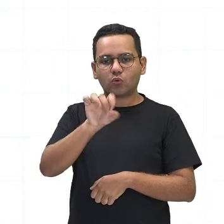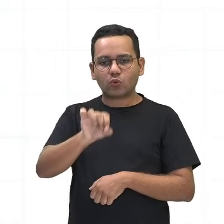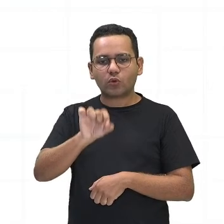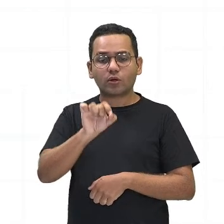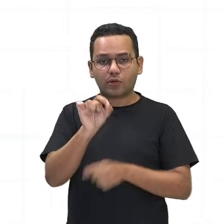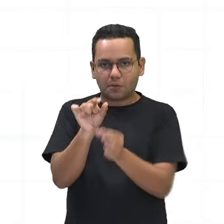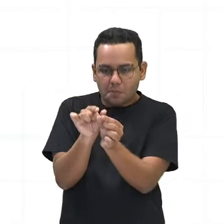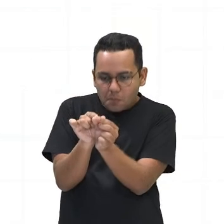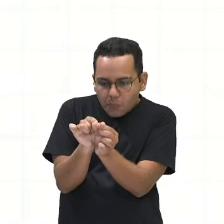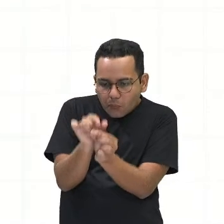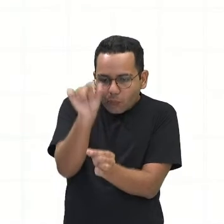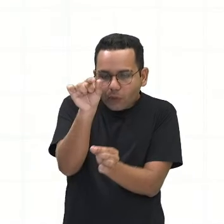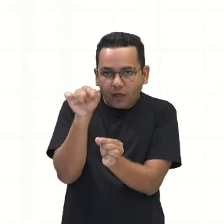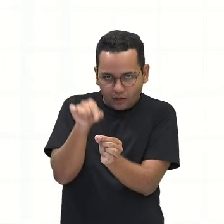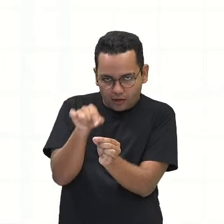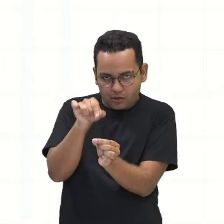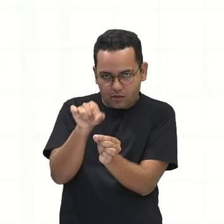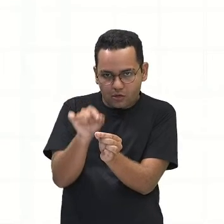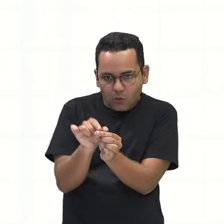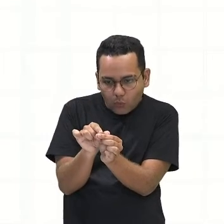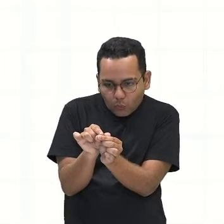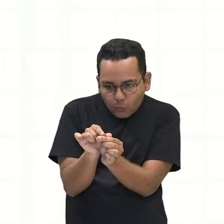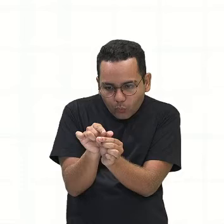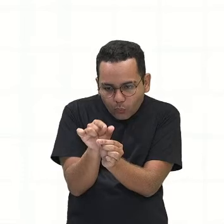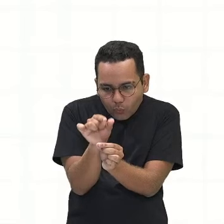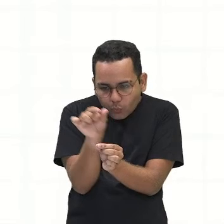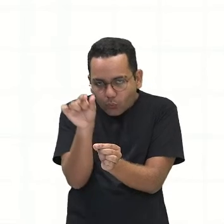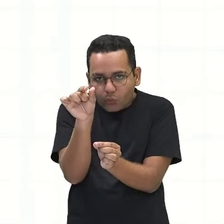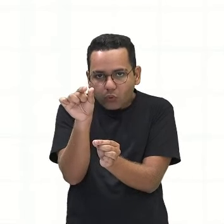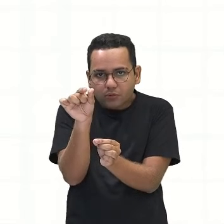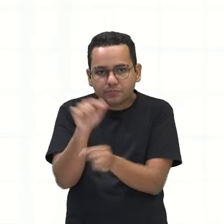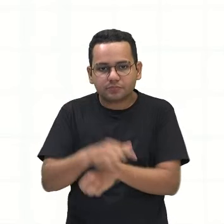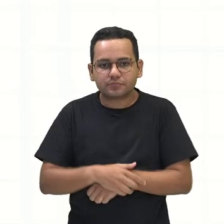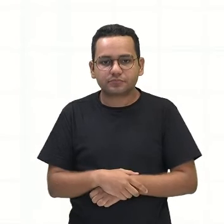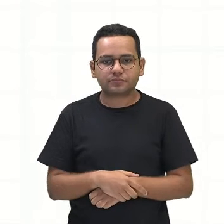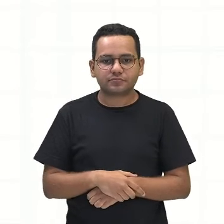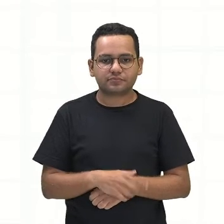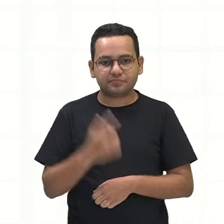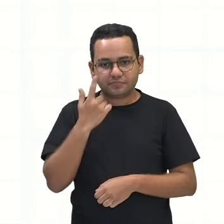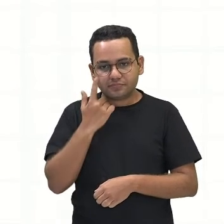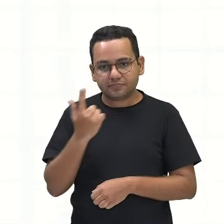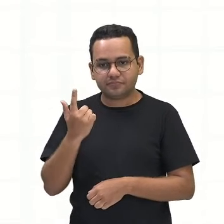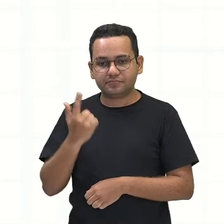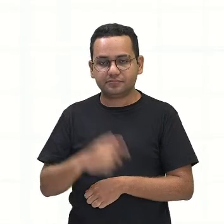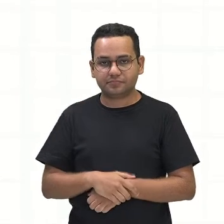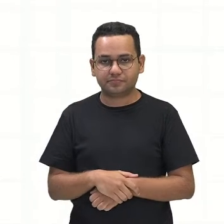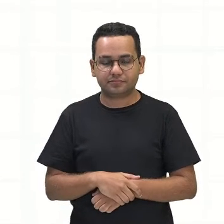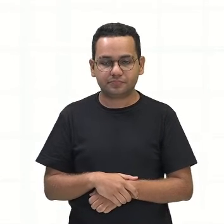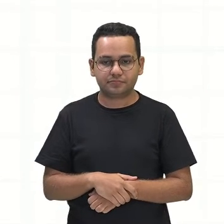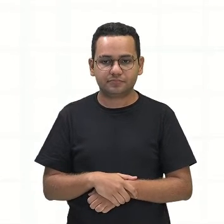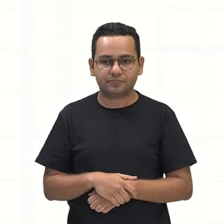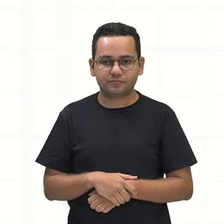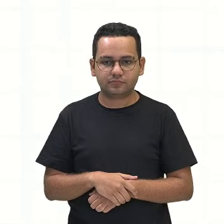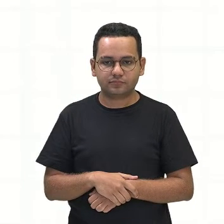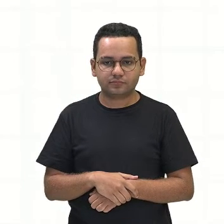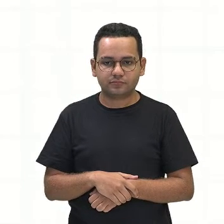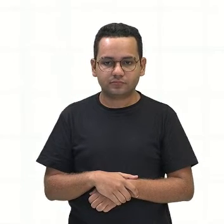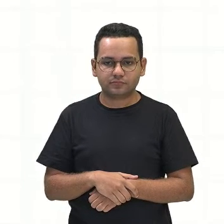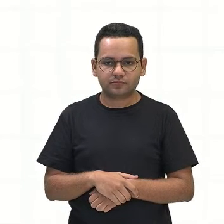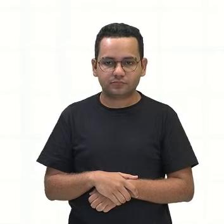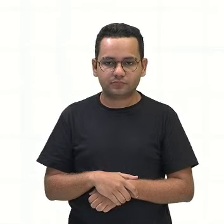resto do ramo. Então, o pedúnculo, ele está aqui, ó. Ele vai